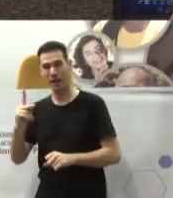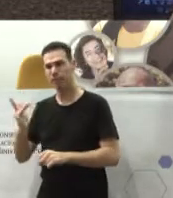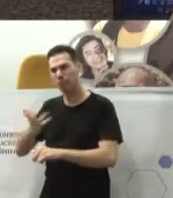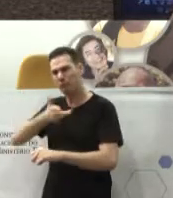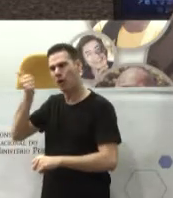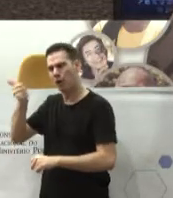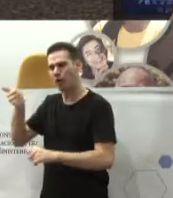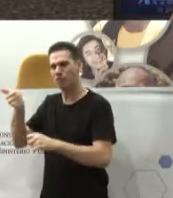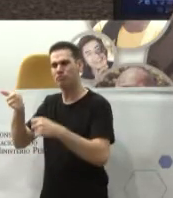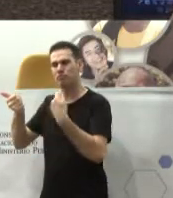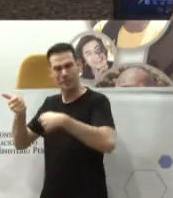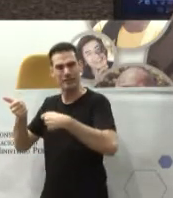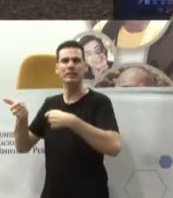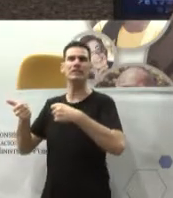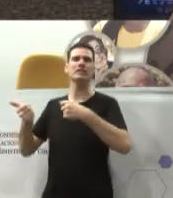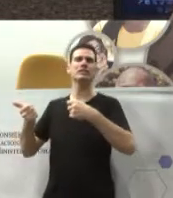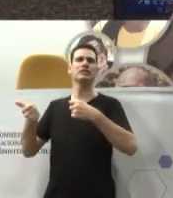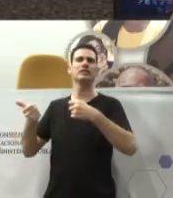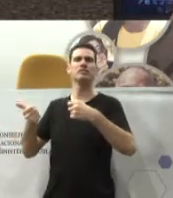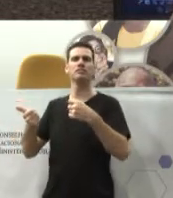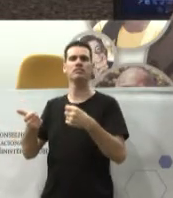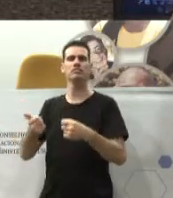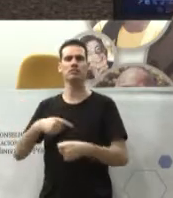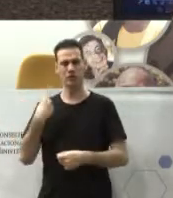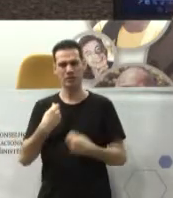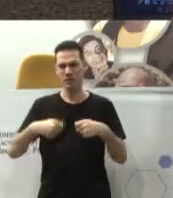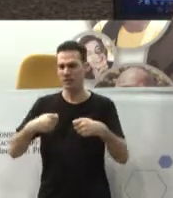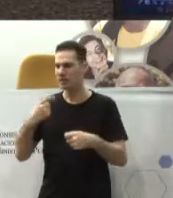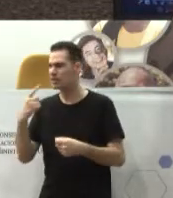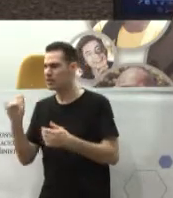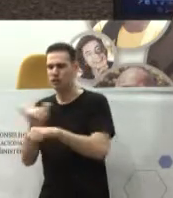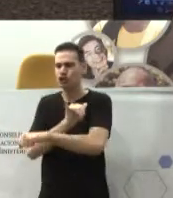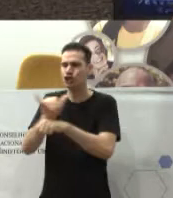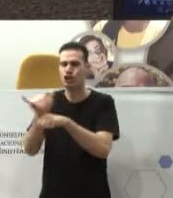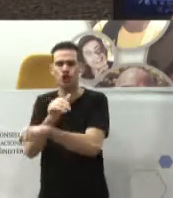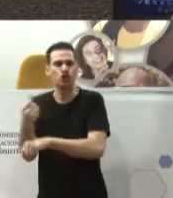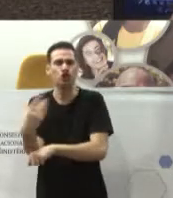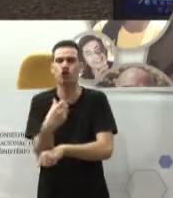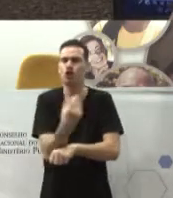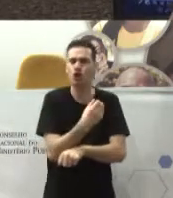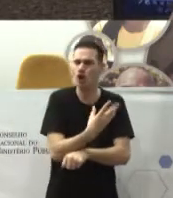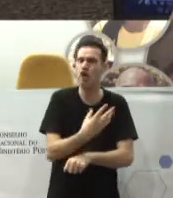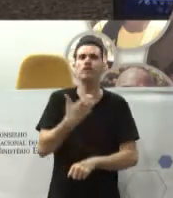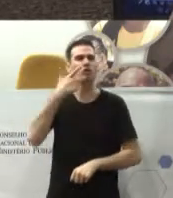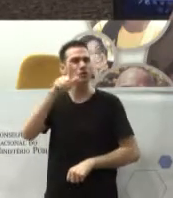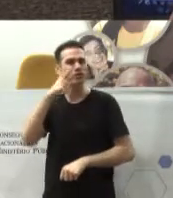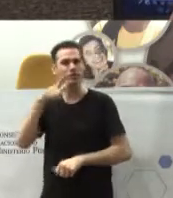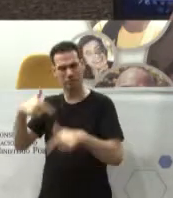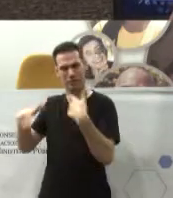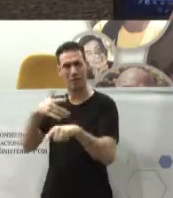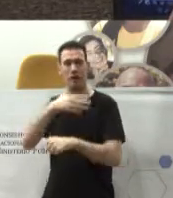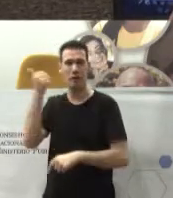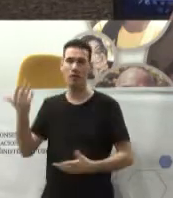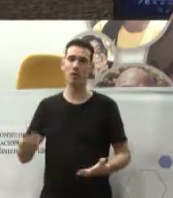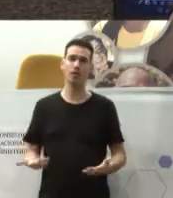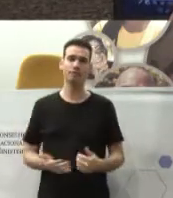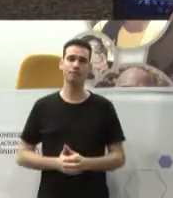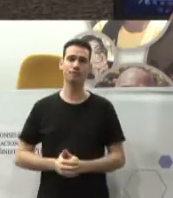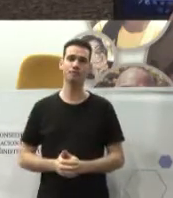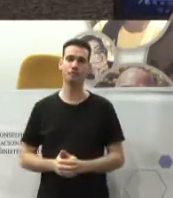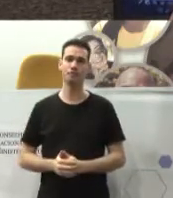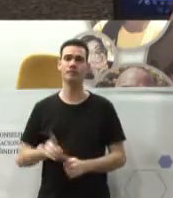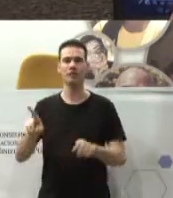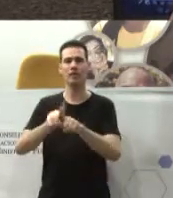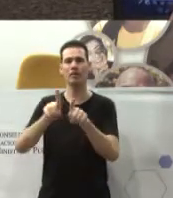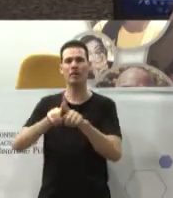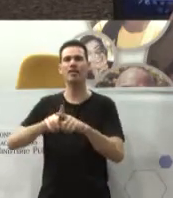melhorá-la, precisamos trazer elementos para os operadores jurídicos, para que possam trabalhar. Sei que a Leni criticou muito